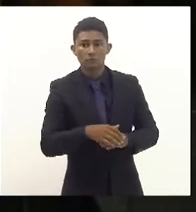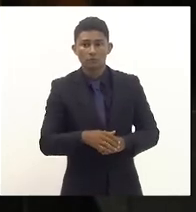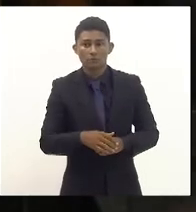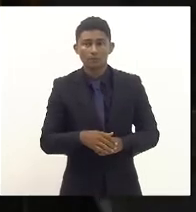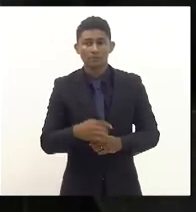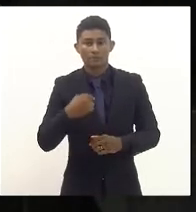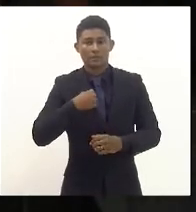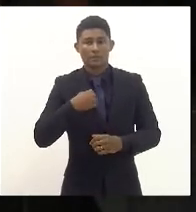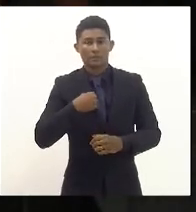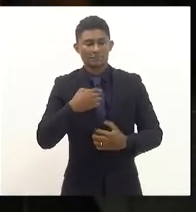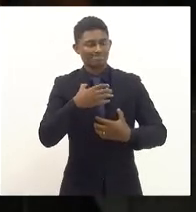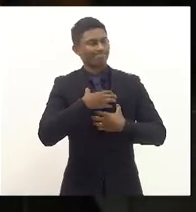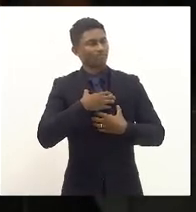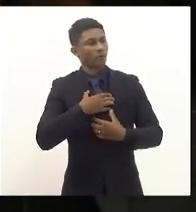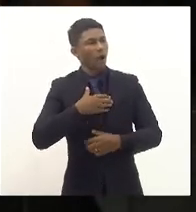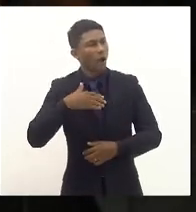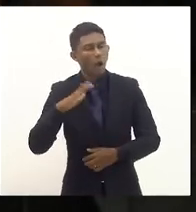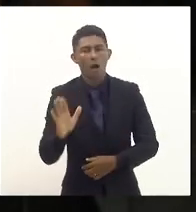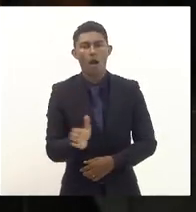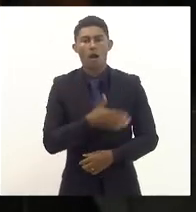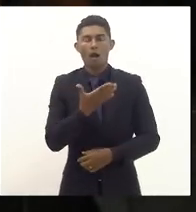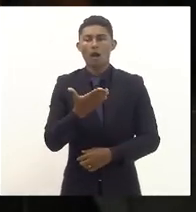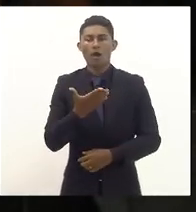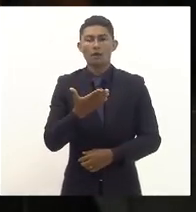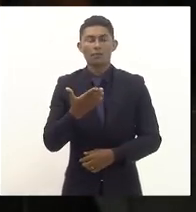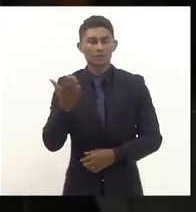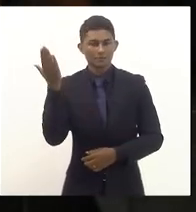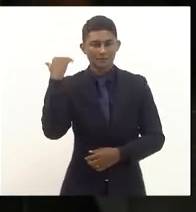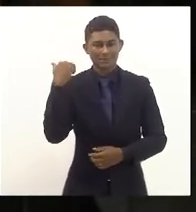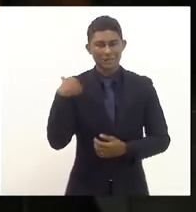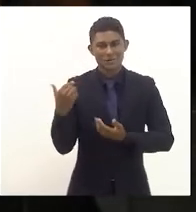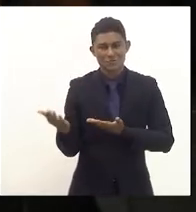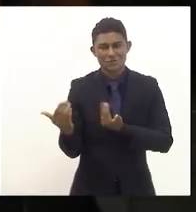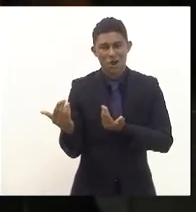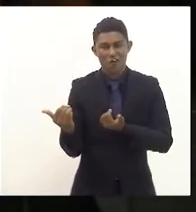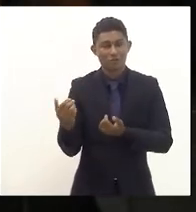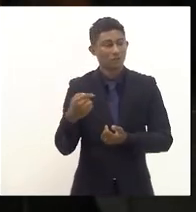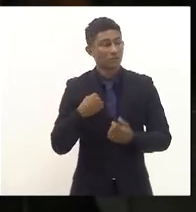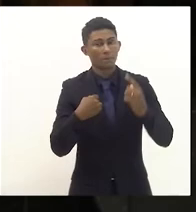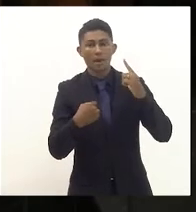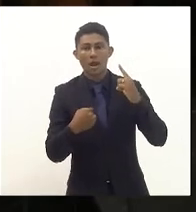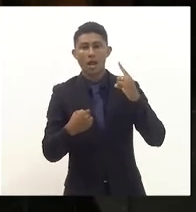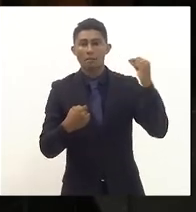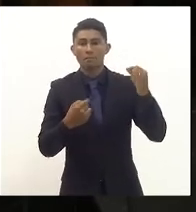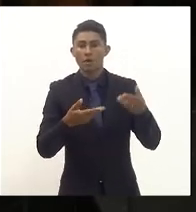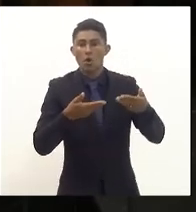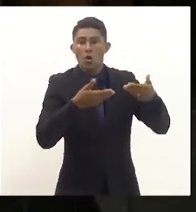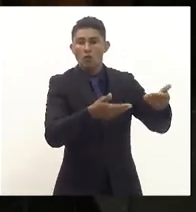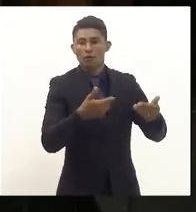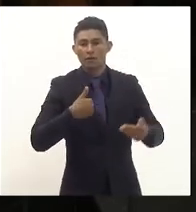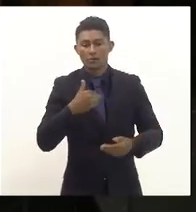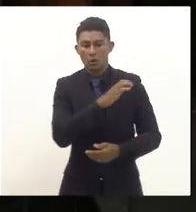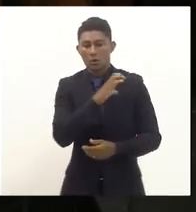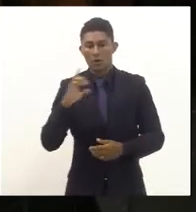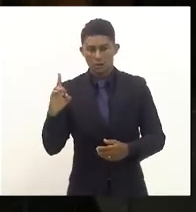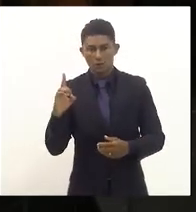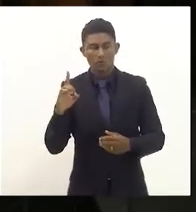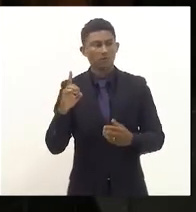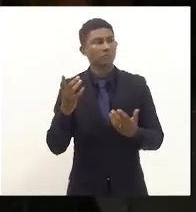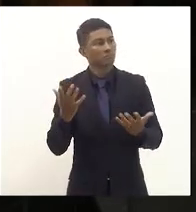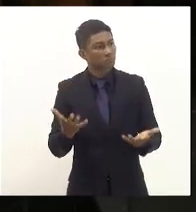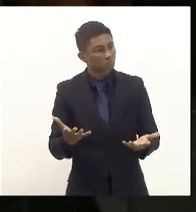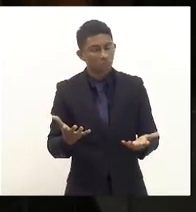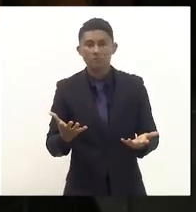tive a gatíssima surpresa muito novo Ministério Público só me convidou para ser coordenador de movimentação ao lado de Sumaré